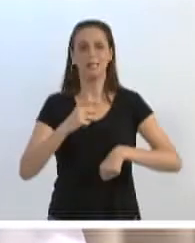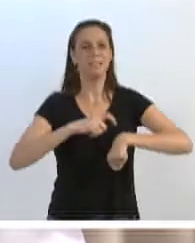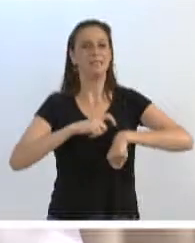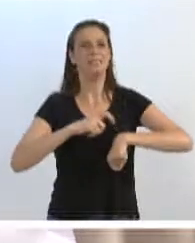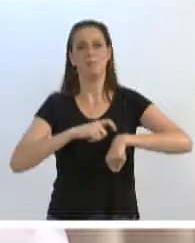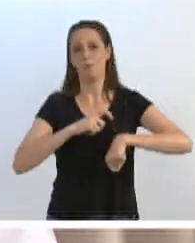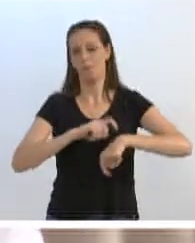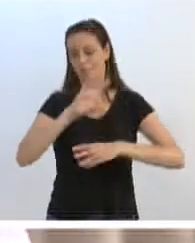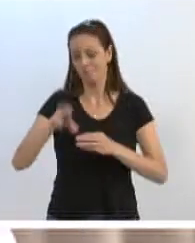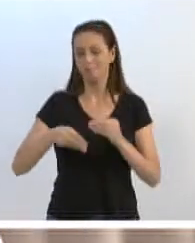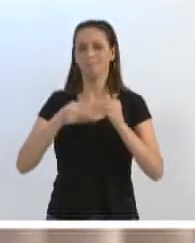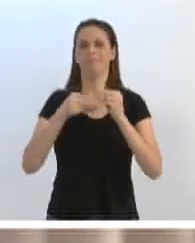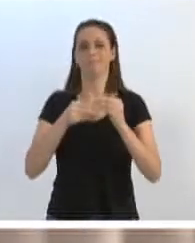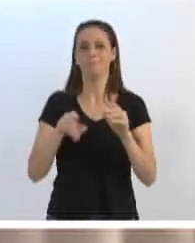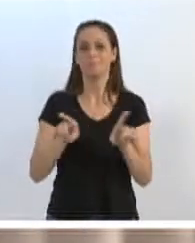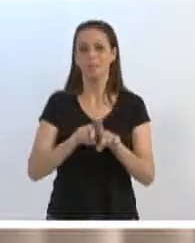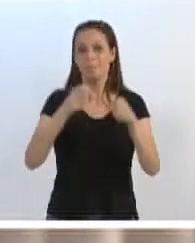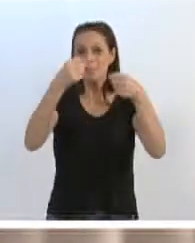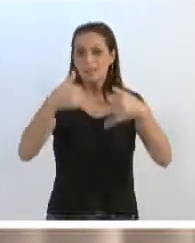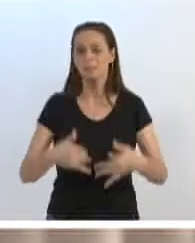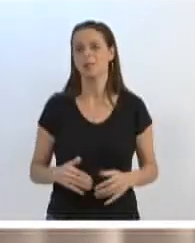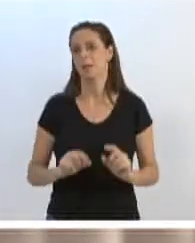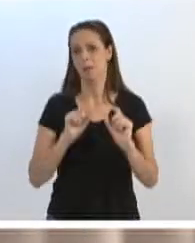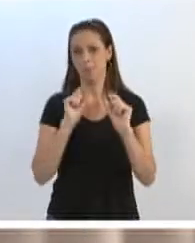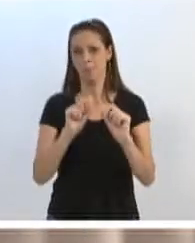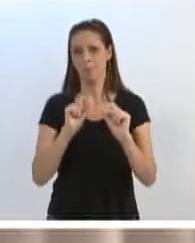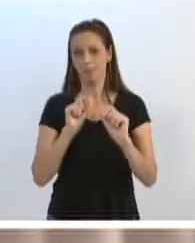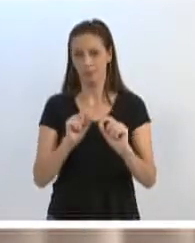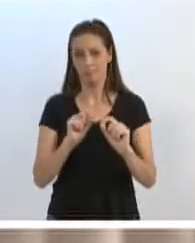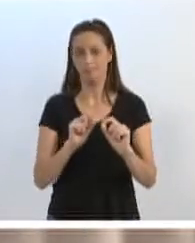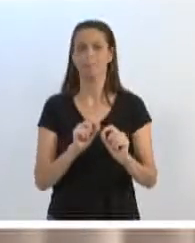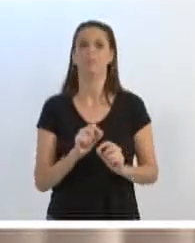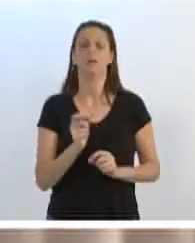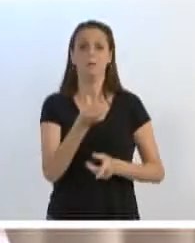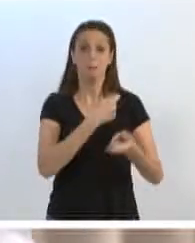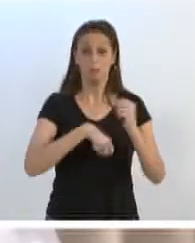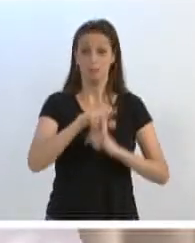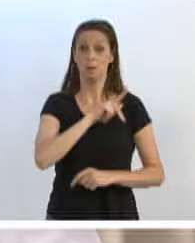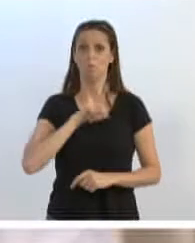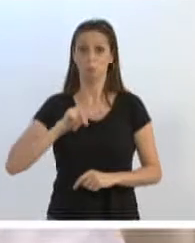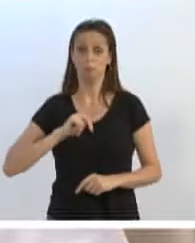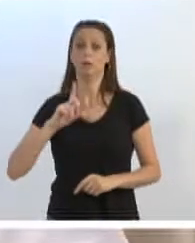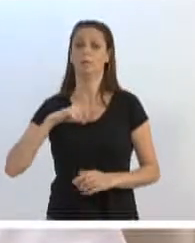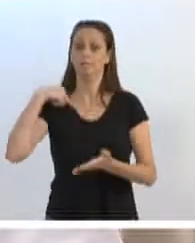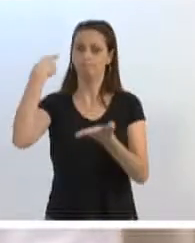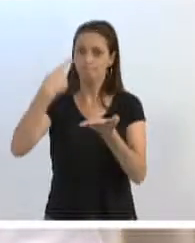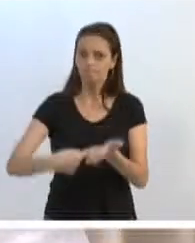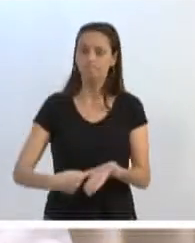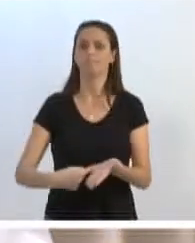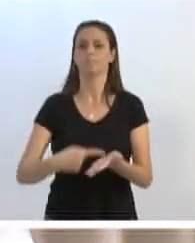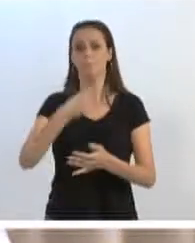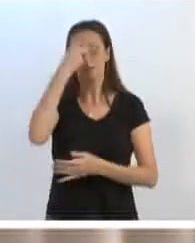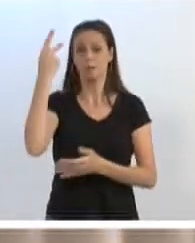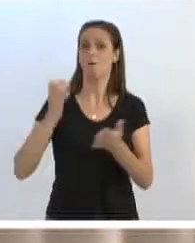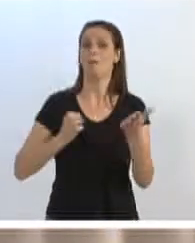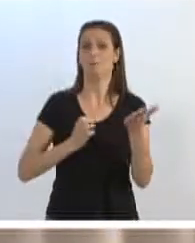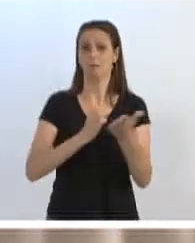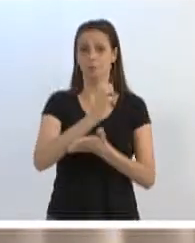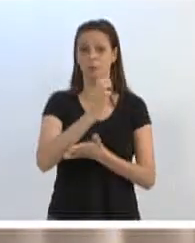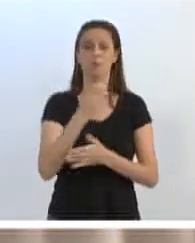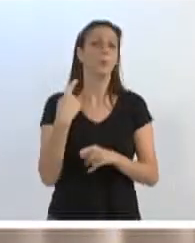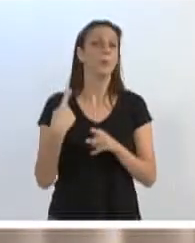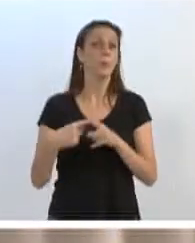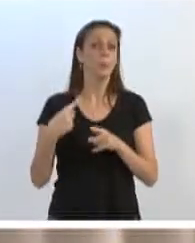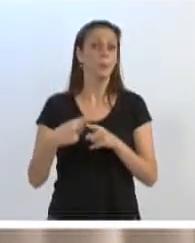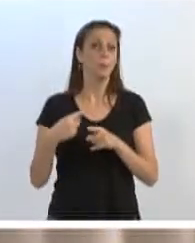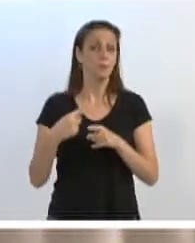também destacar o compromisso da administração pública municipal com os servidores de carreira haja visto que uma